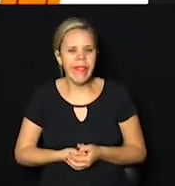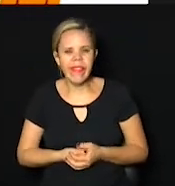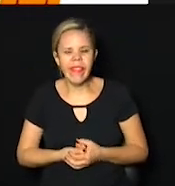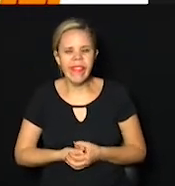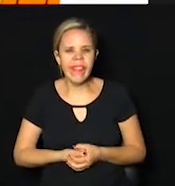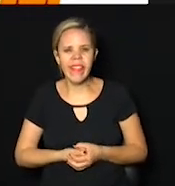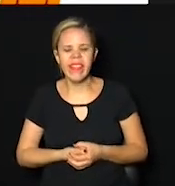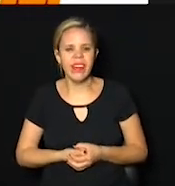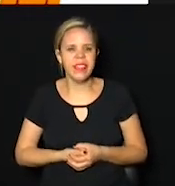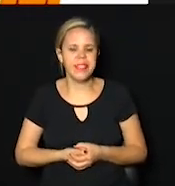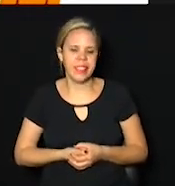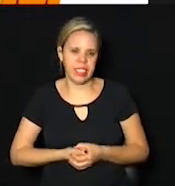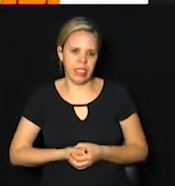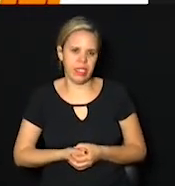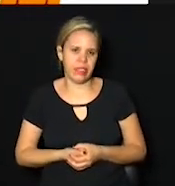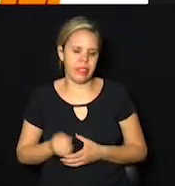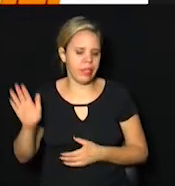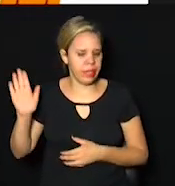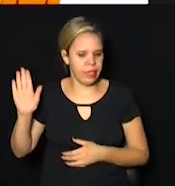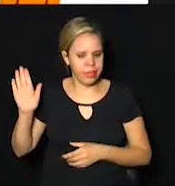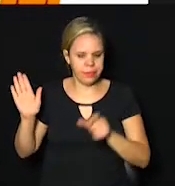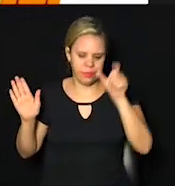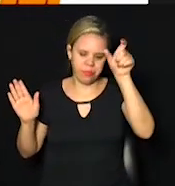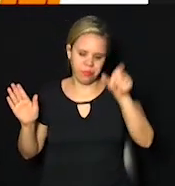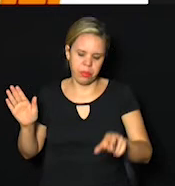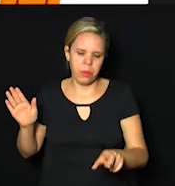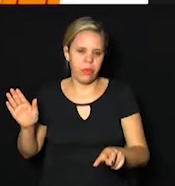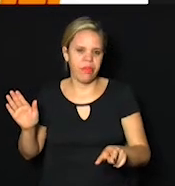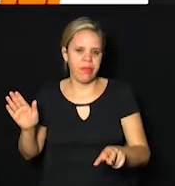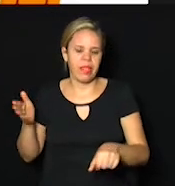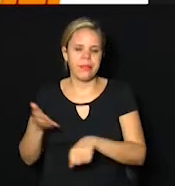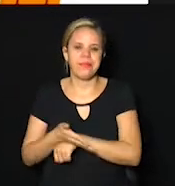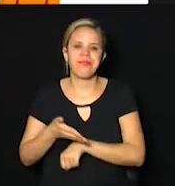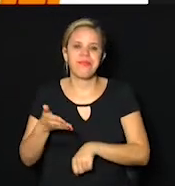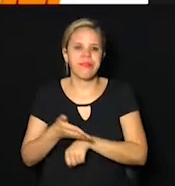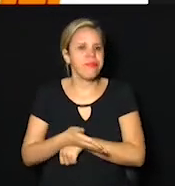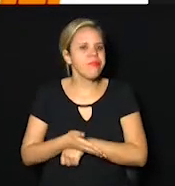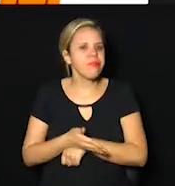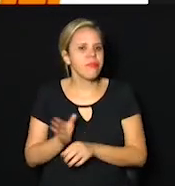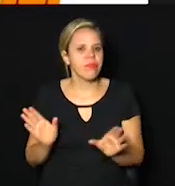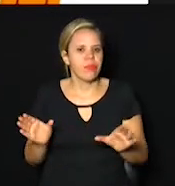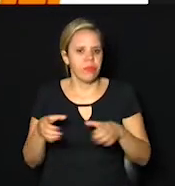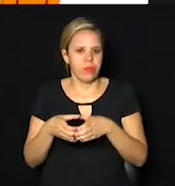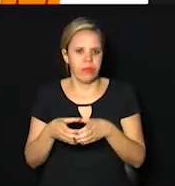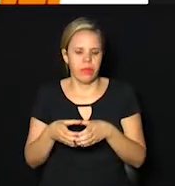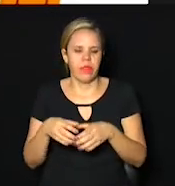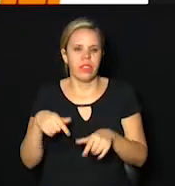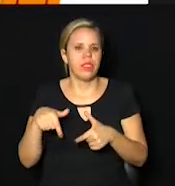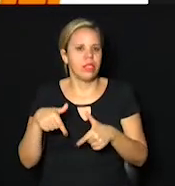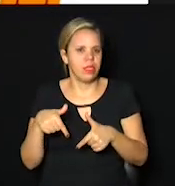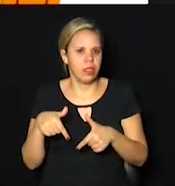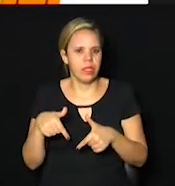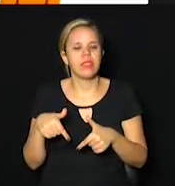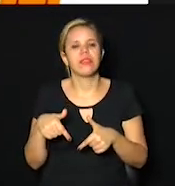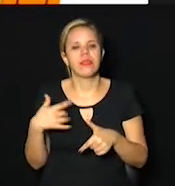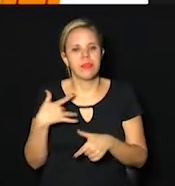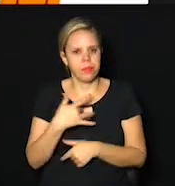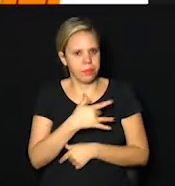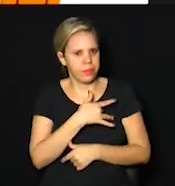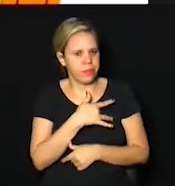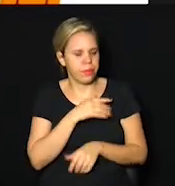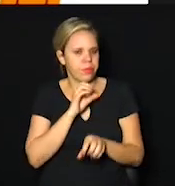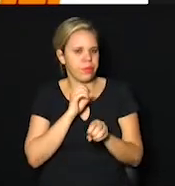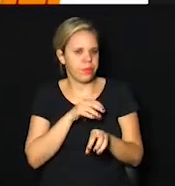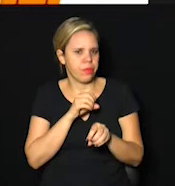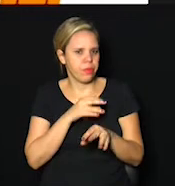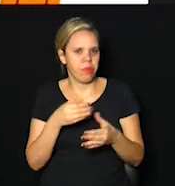um determinado candidato, participando de um grupo que trabalha com saúde, com educação